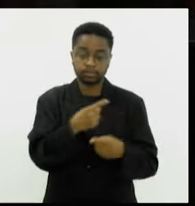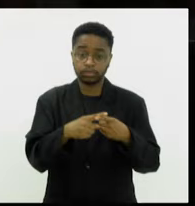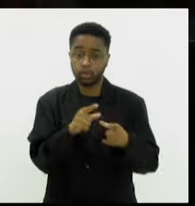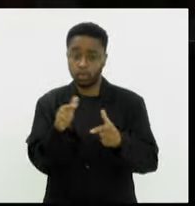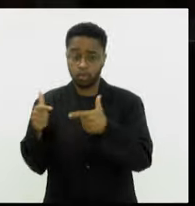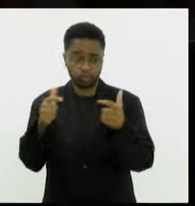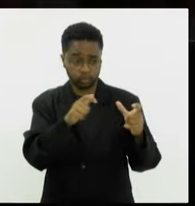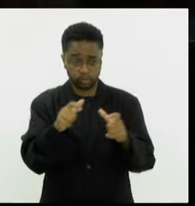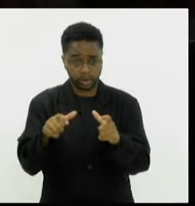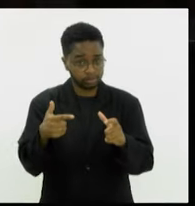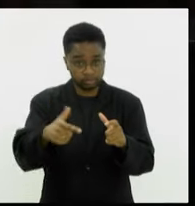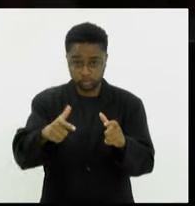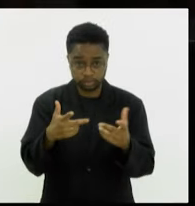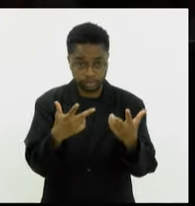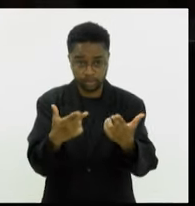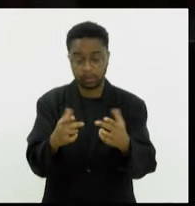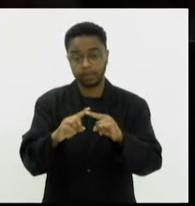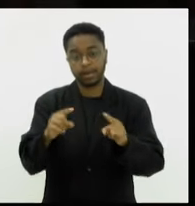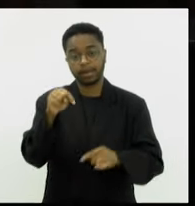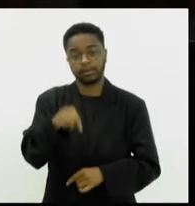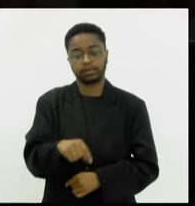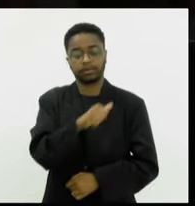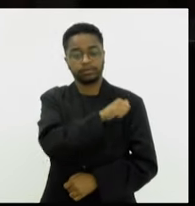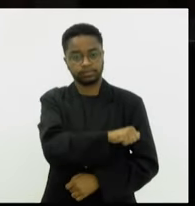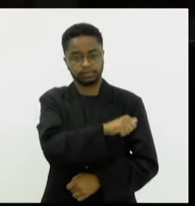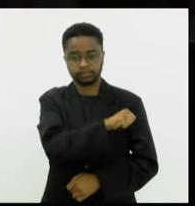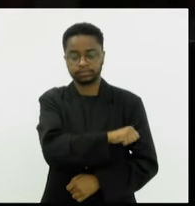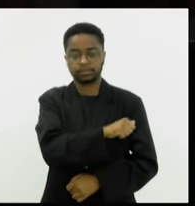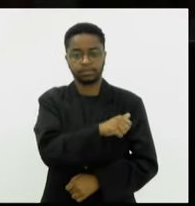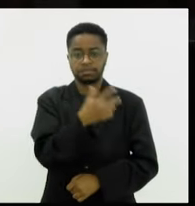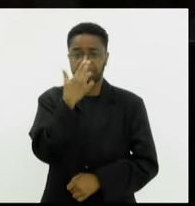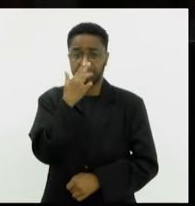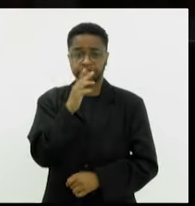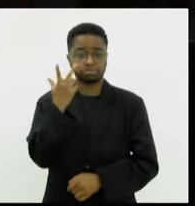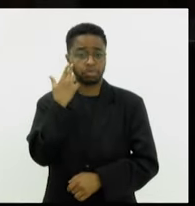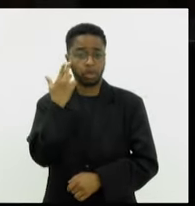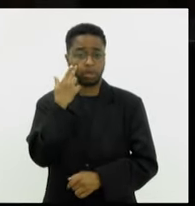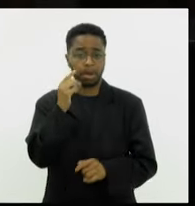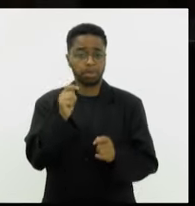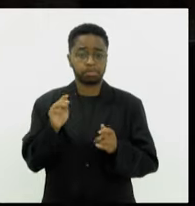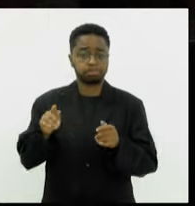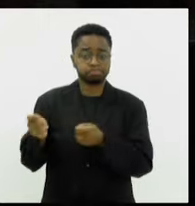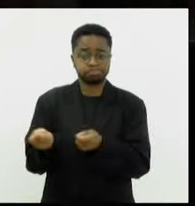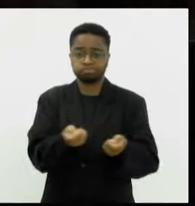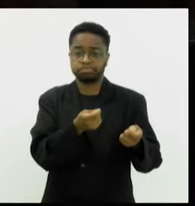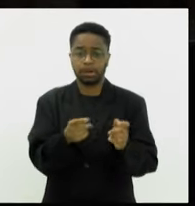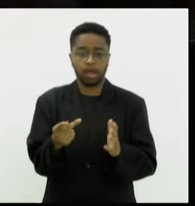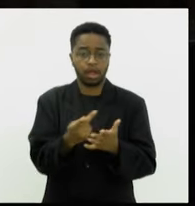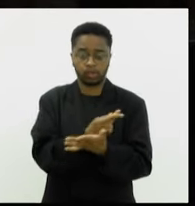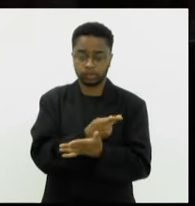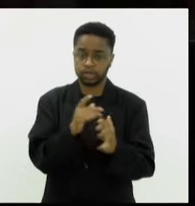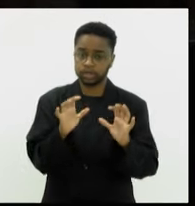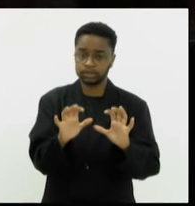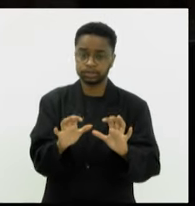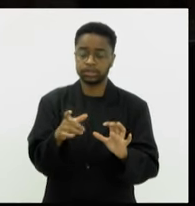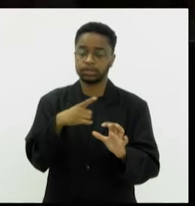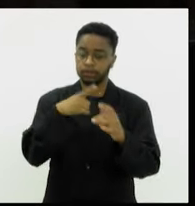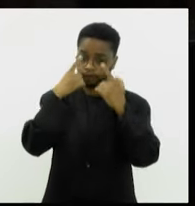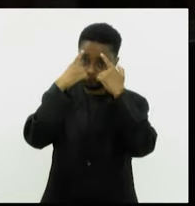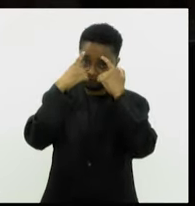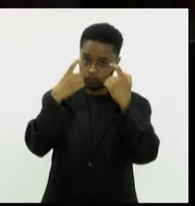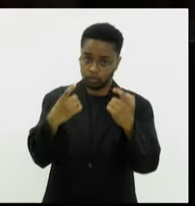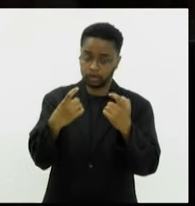nenhum outro estado. Agora, no estado do Rio de Janeiro, é uma prática costumais ter toda uma situação de